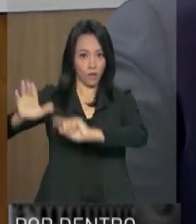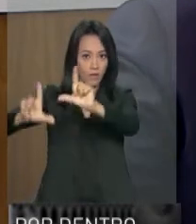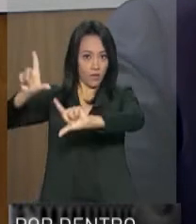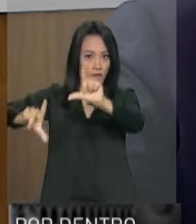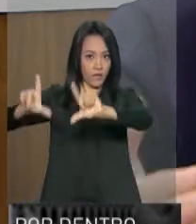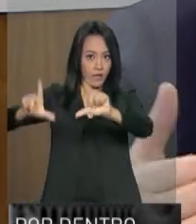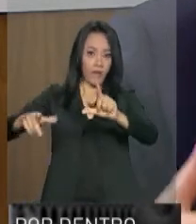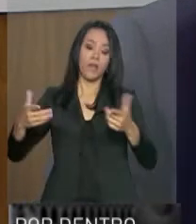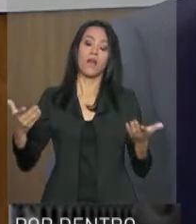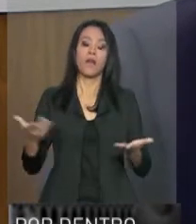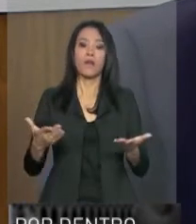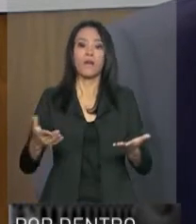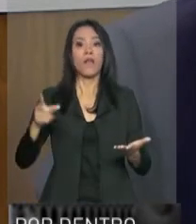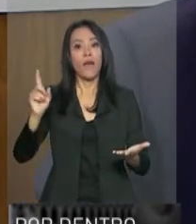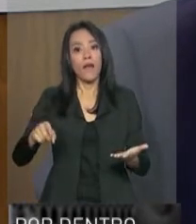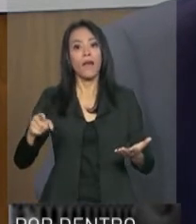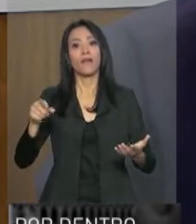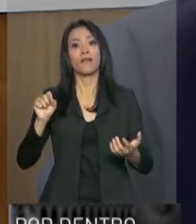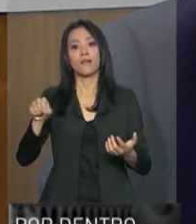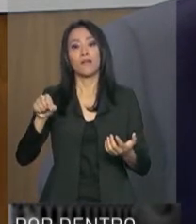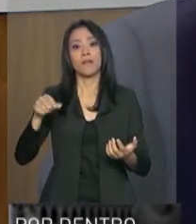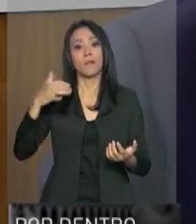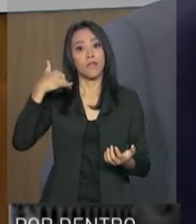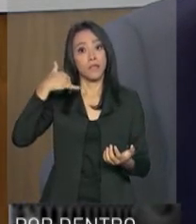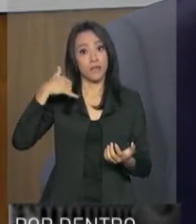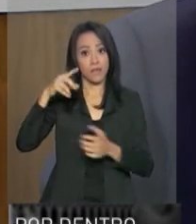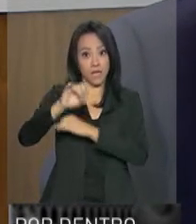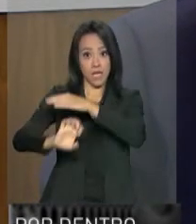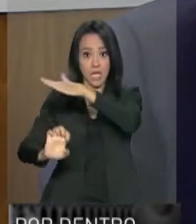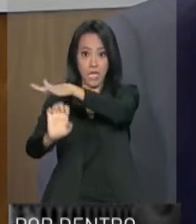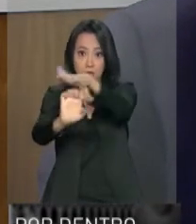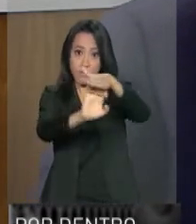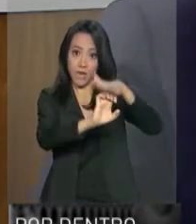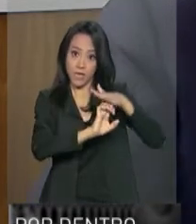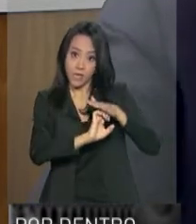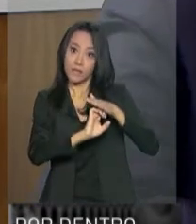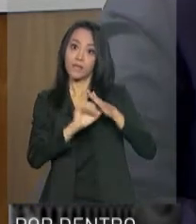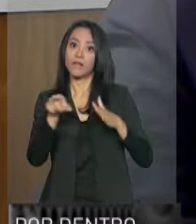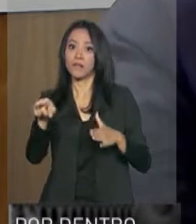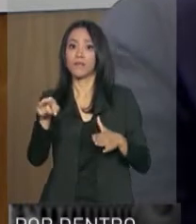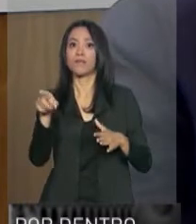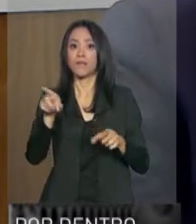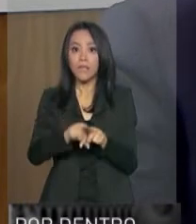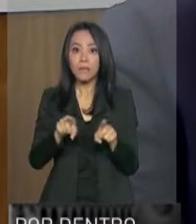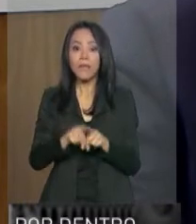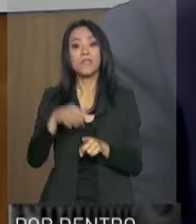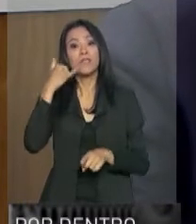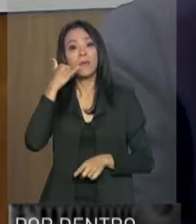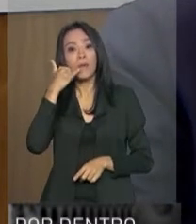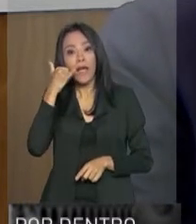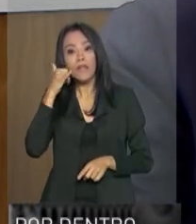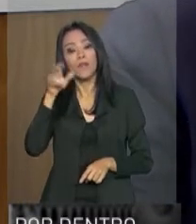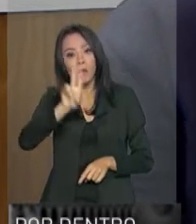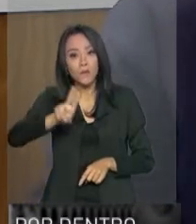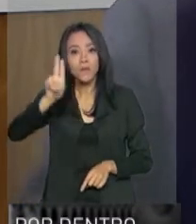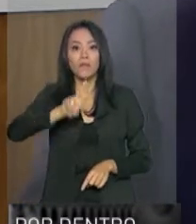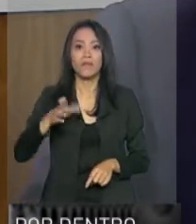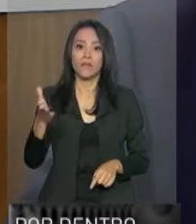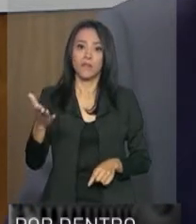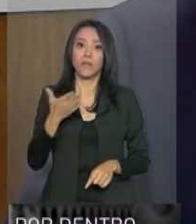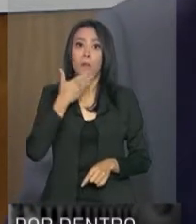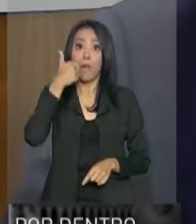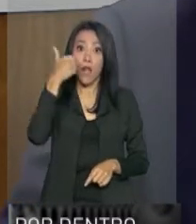liberadas para as empresas de telefonia celular que opera o 4g é tão além de melhorar a qualidade da imagem televisão